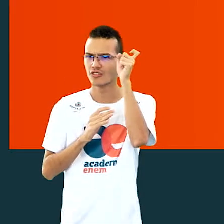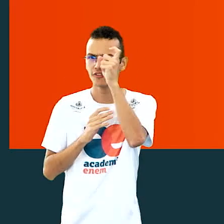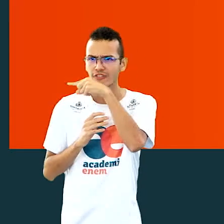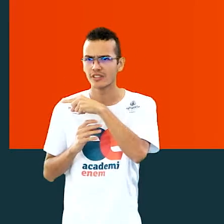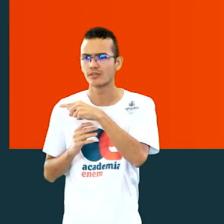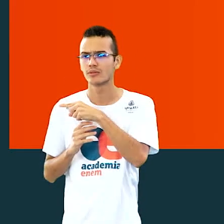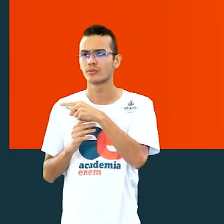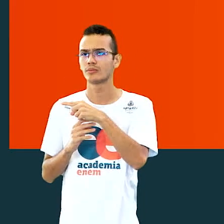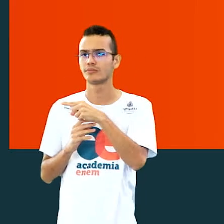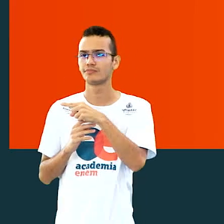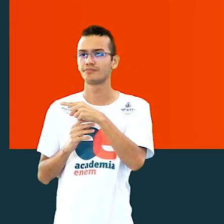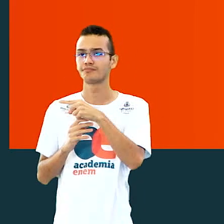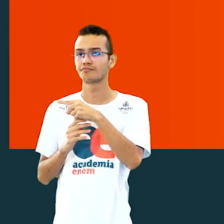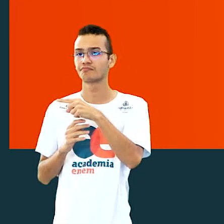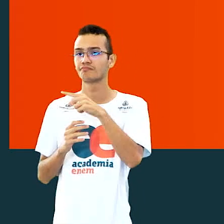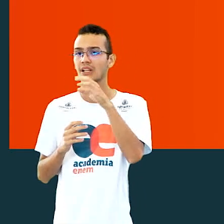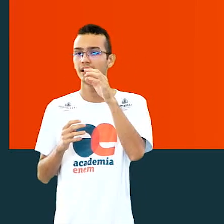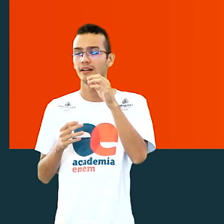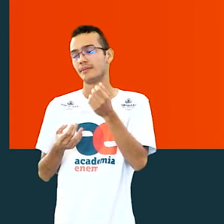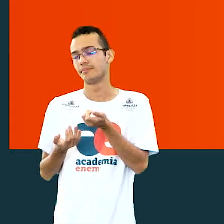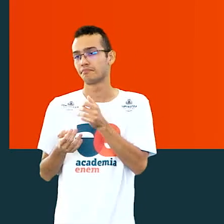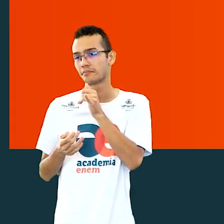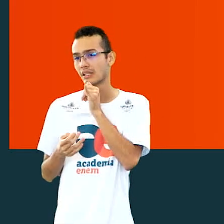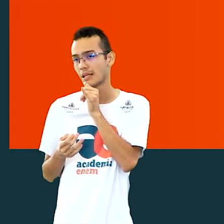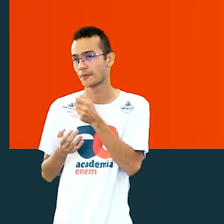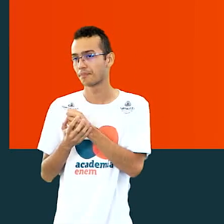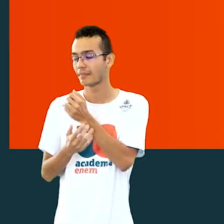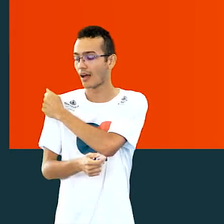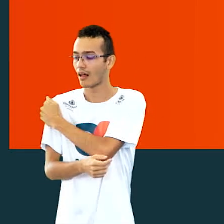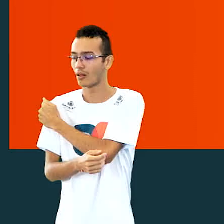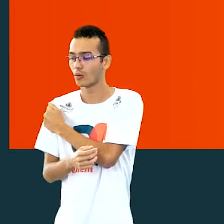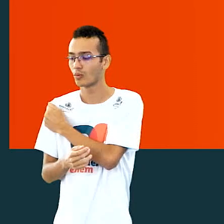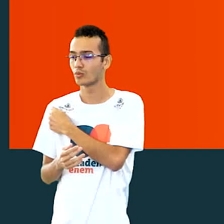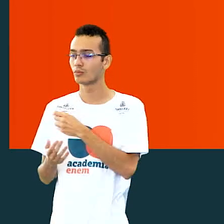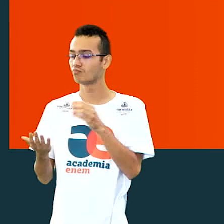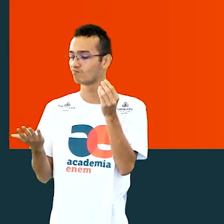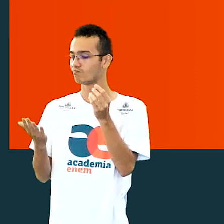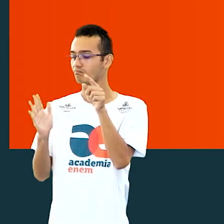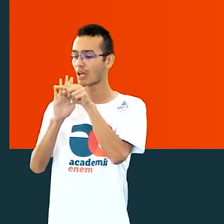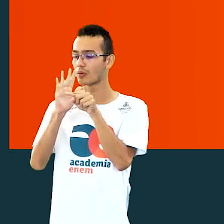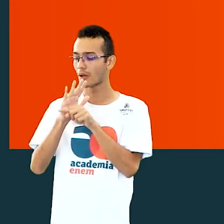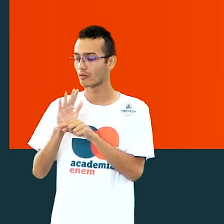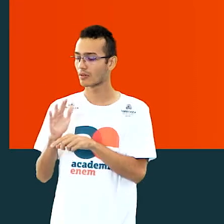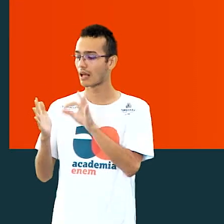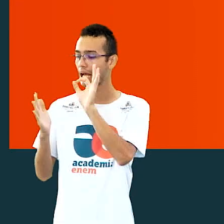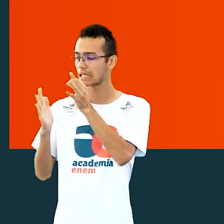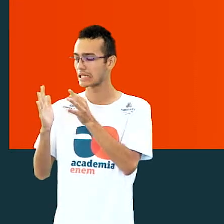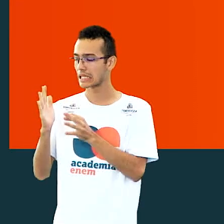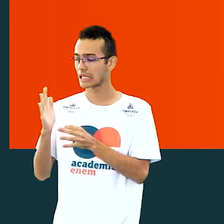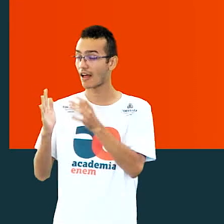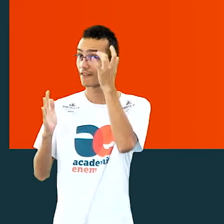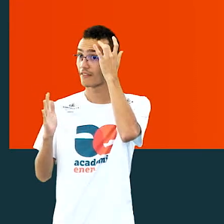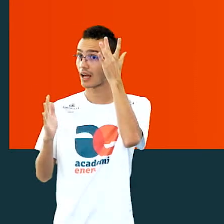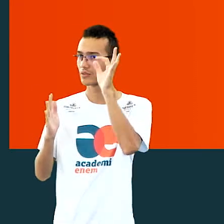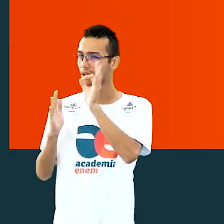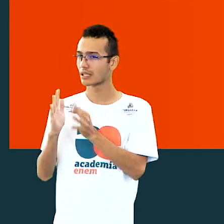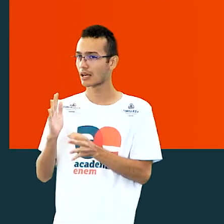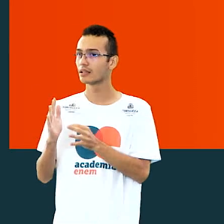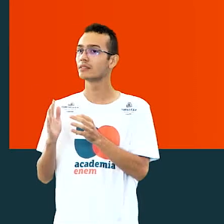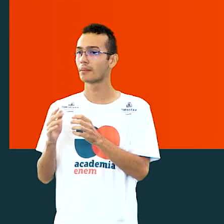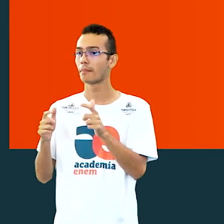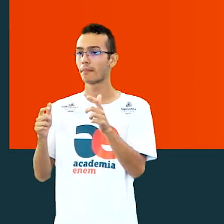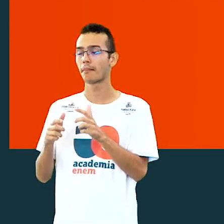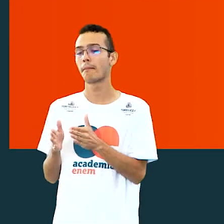padrão de acertos em cima das questões fáceis e médias, nós podemos cometer falhas e alguns erros nessas